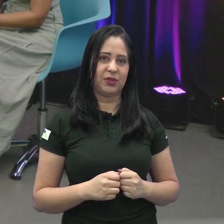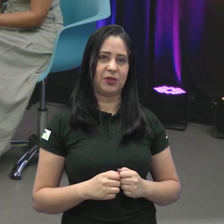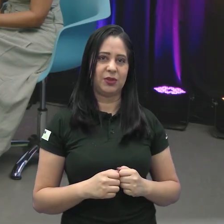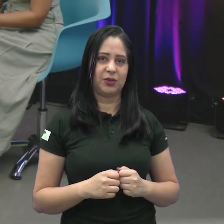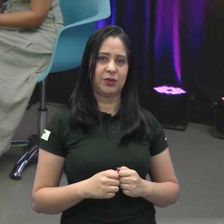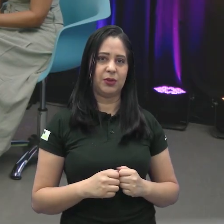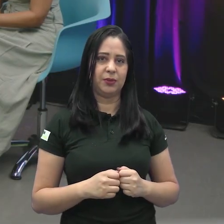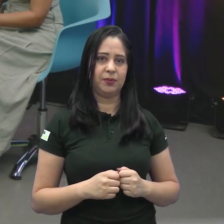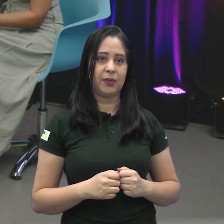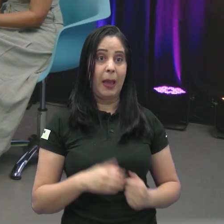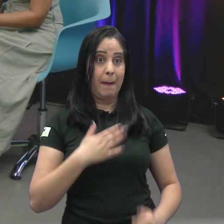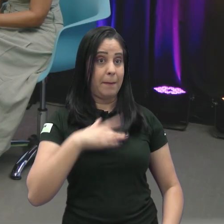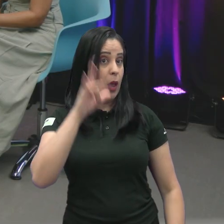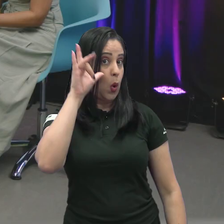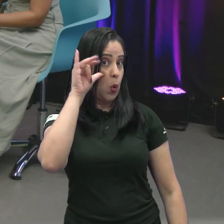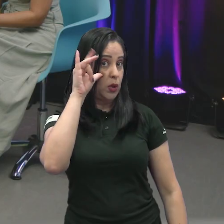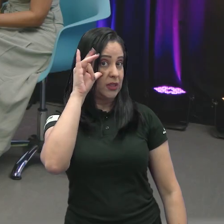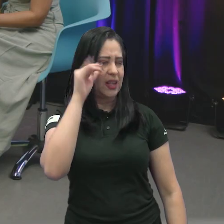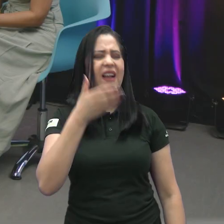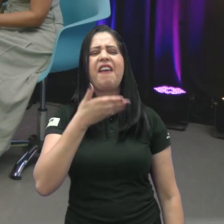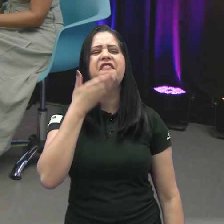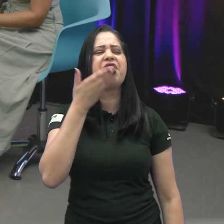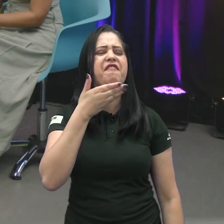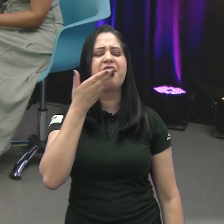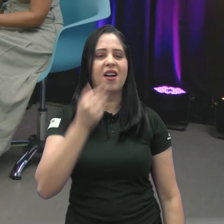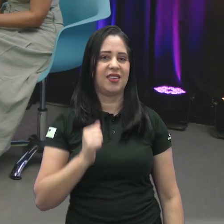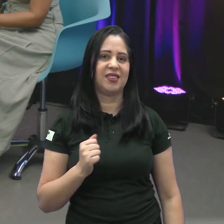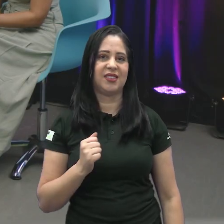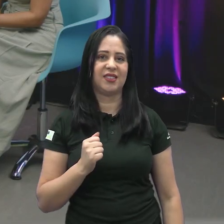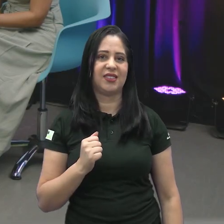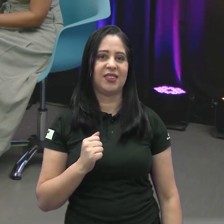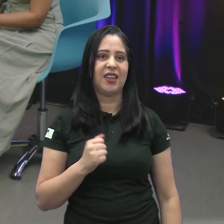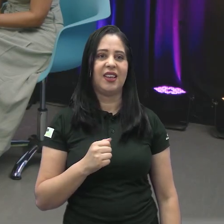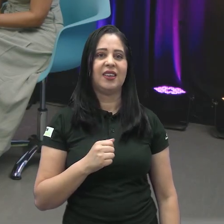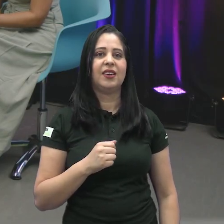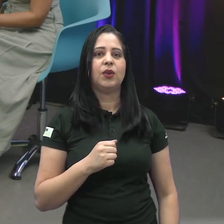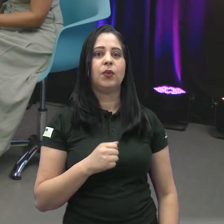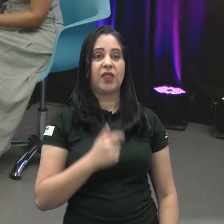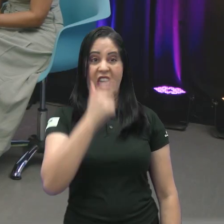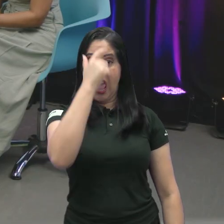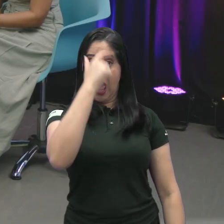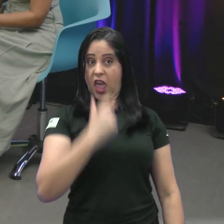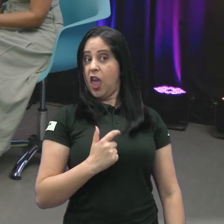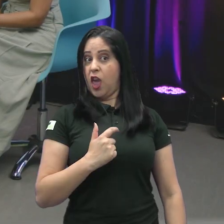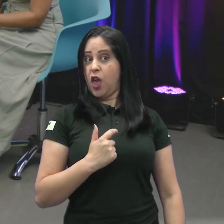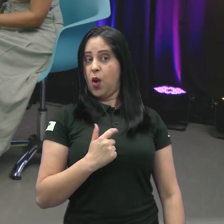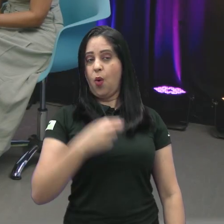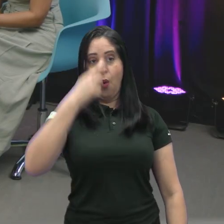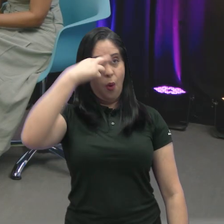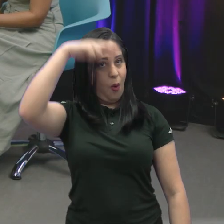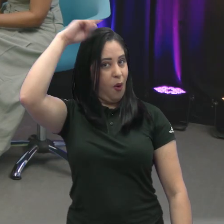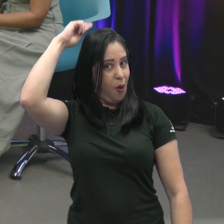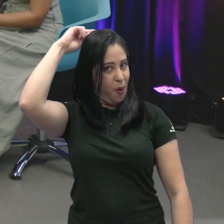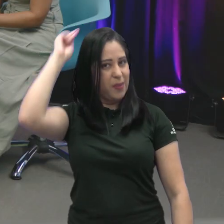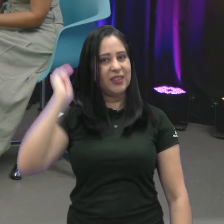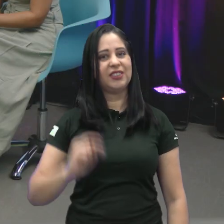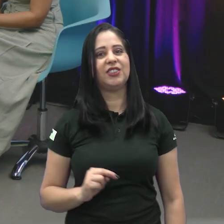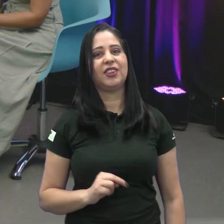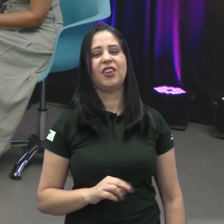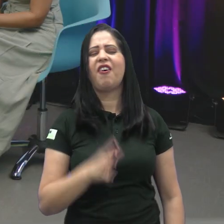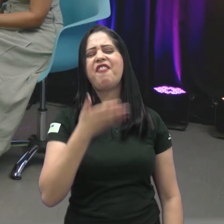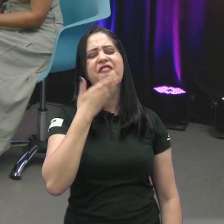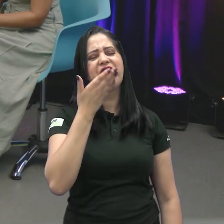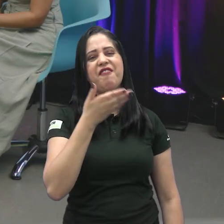casa. E o meu Instagram é facinho, né? É só lembrar da padaria. Eu sou